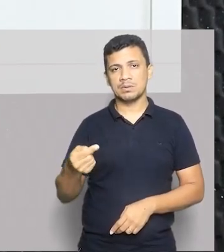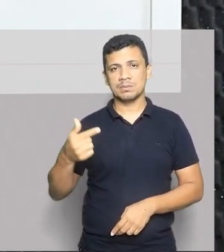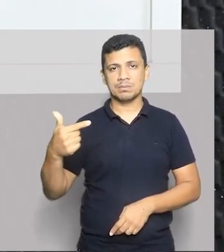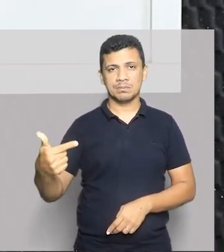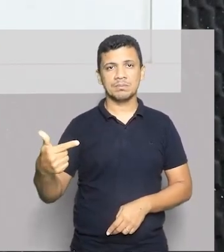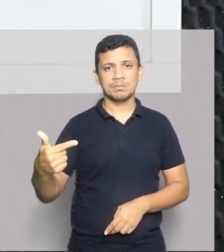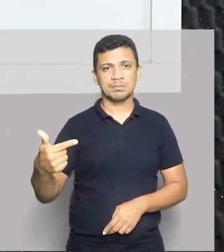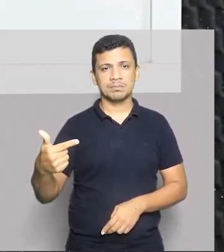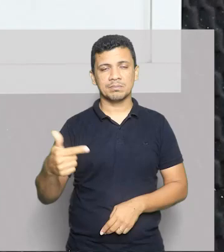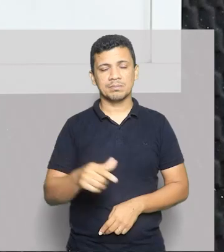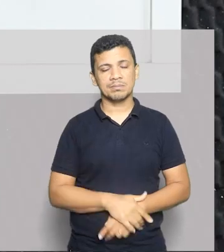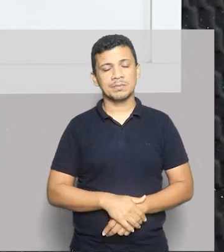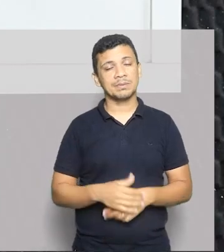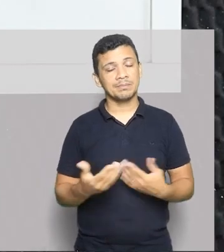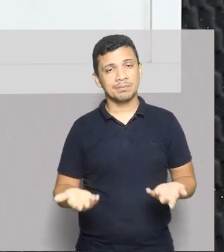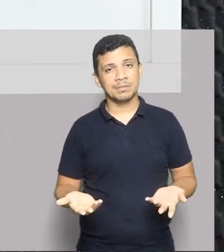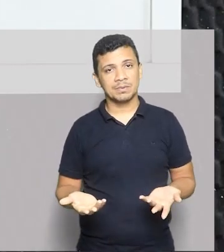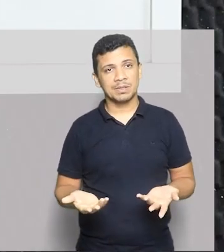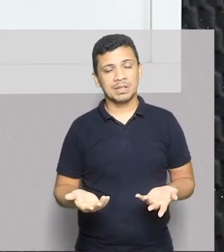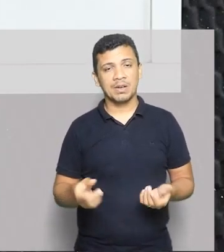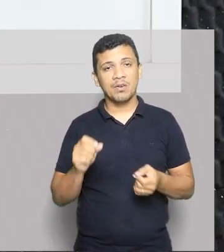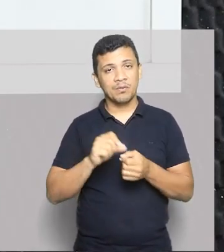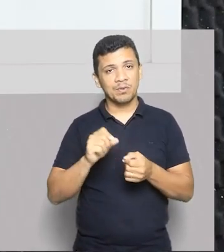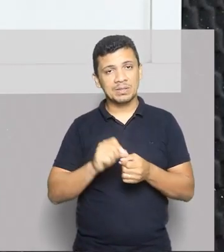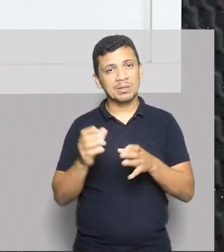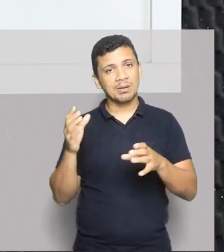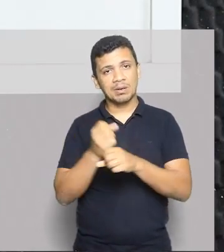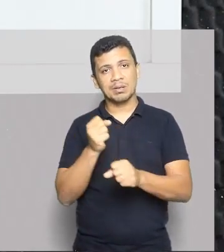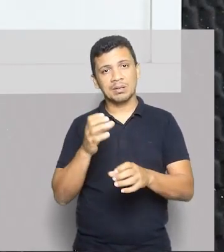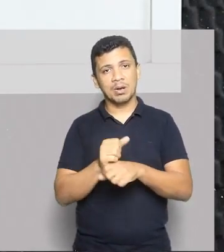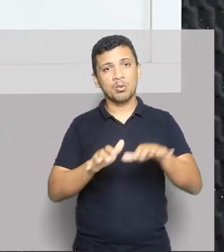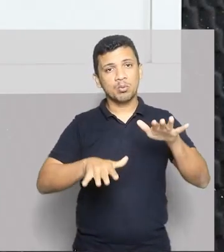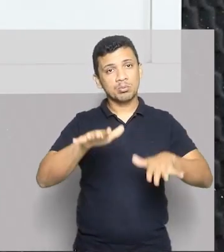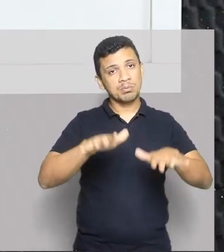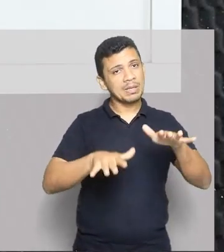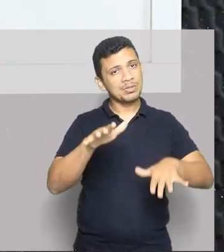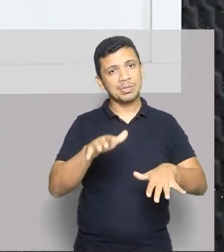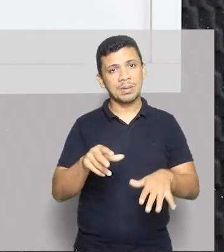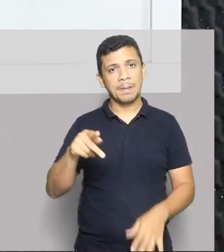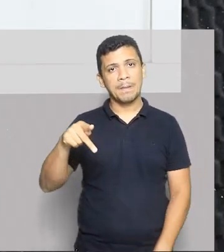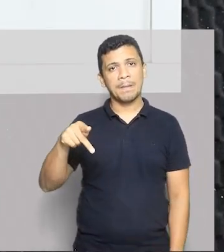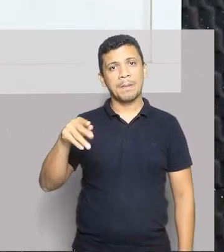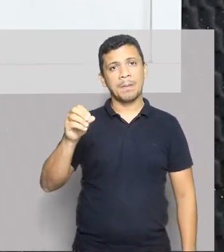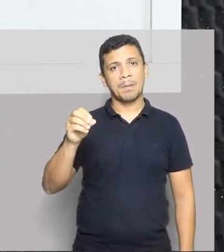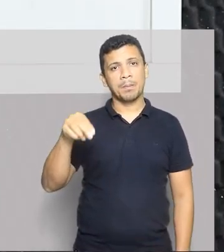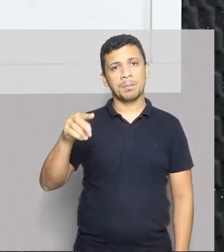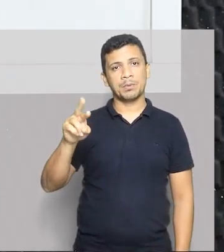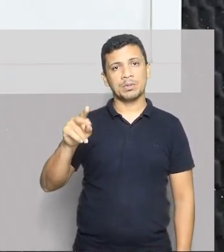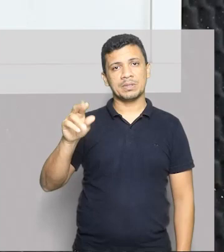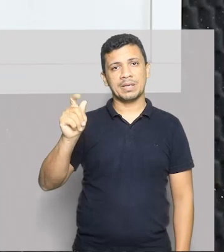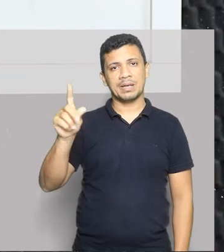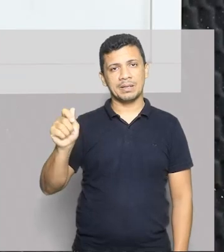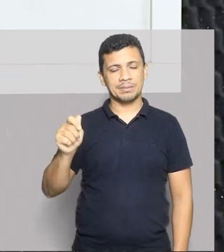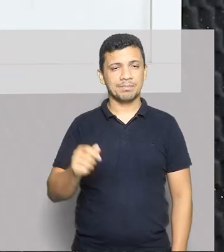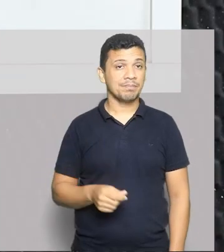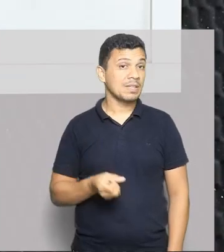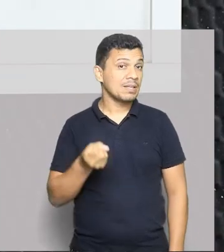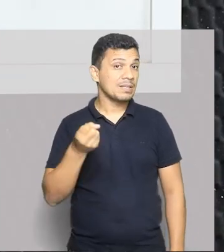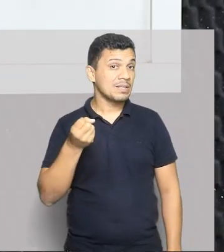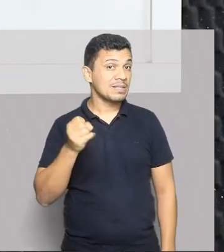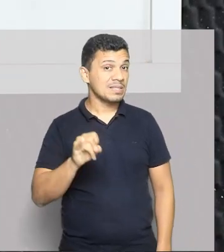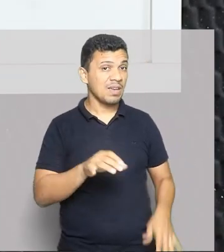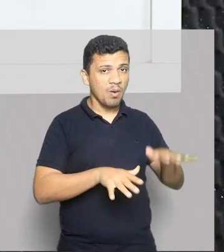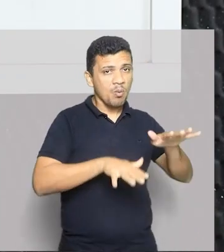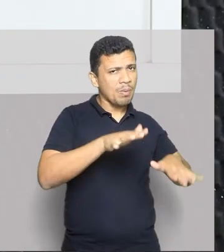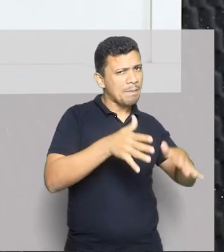6,2. Então, dessa forma, eu faço o meu cálculo de média ponderada. Perceba que se fosse uma média simples,